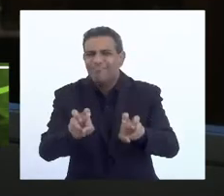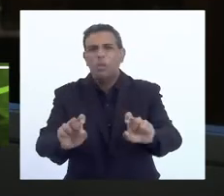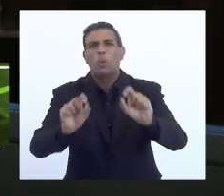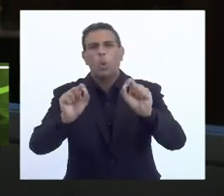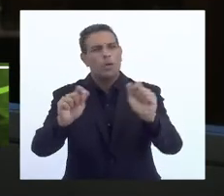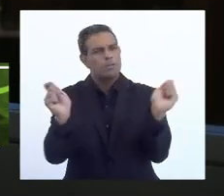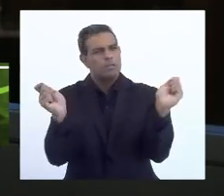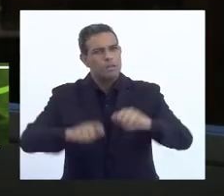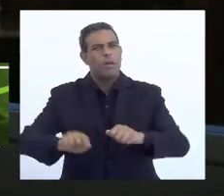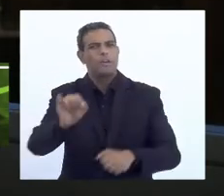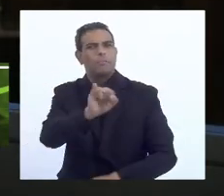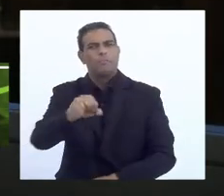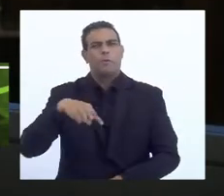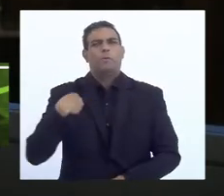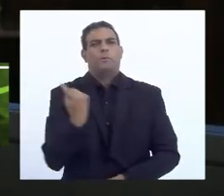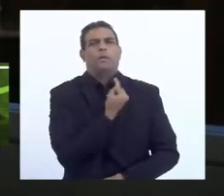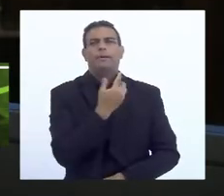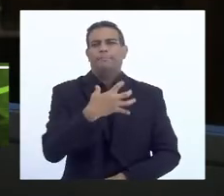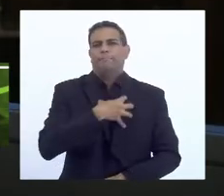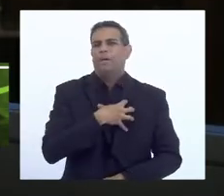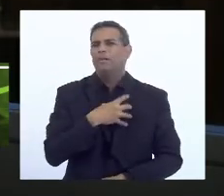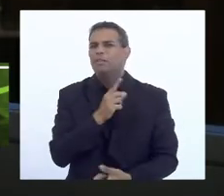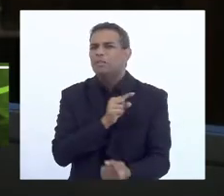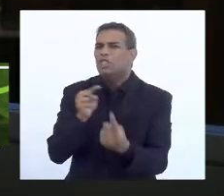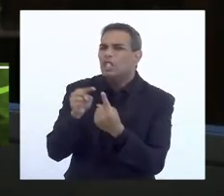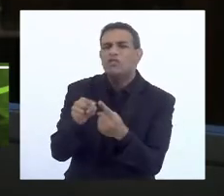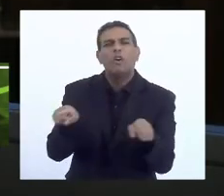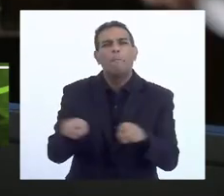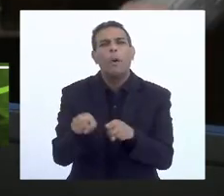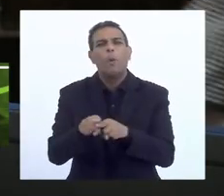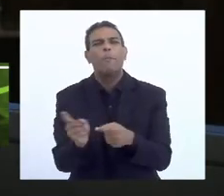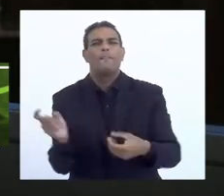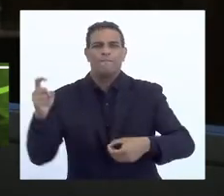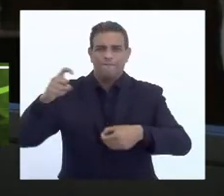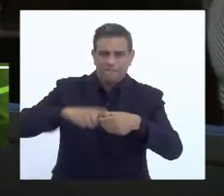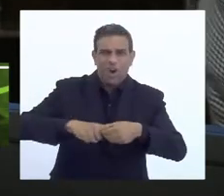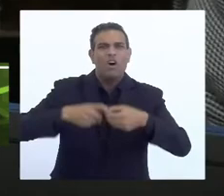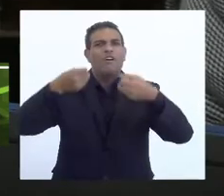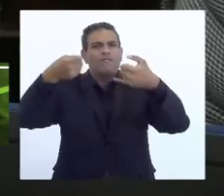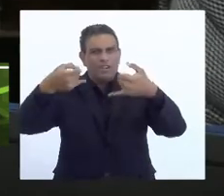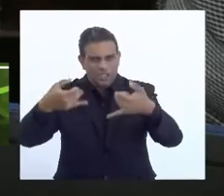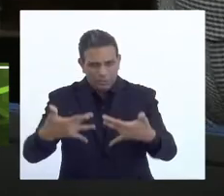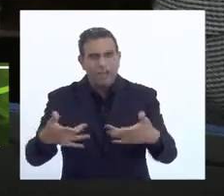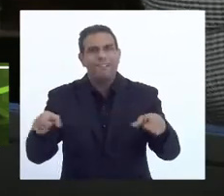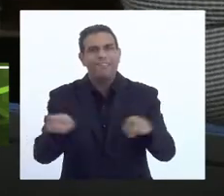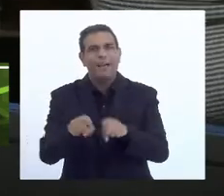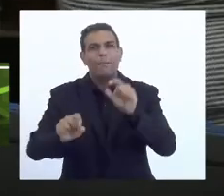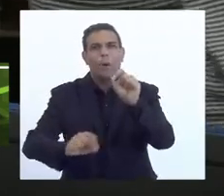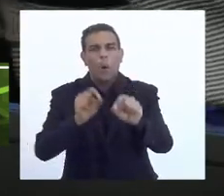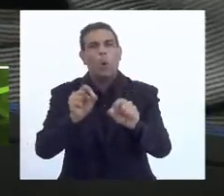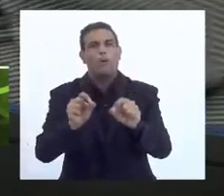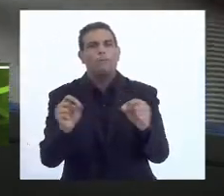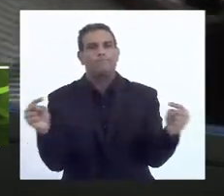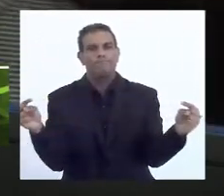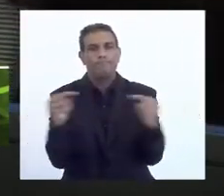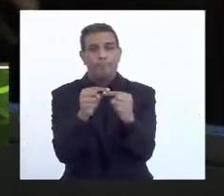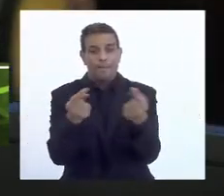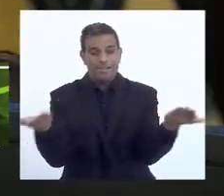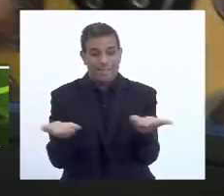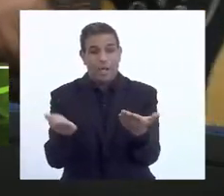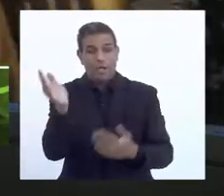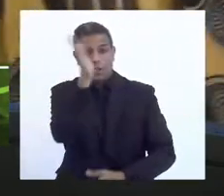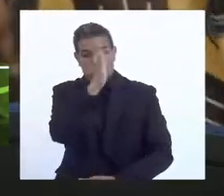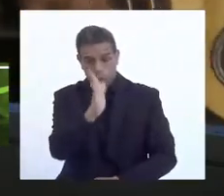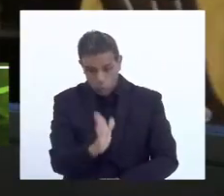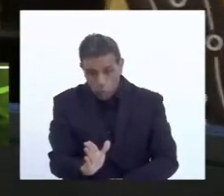quê importante nesse sentido, porque, volto a repetir, e outras pessoas chegaram, foi no estado do Rio de